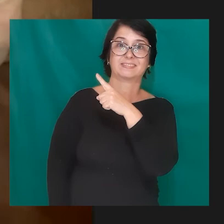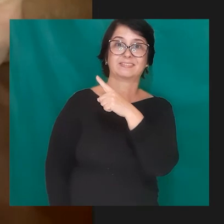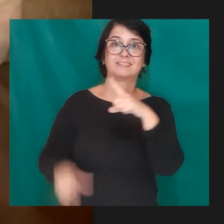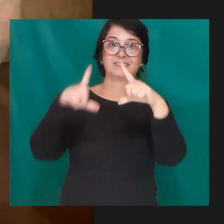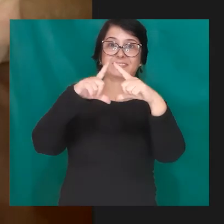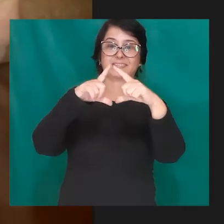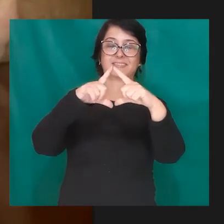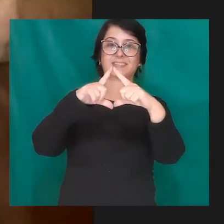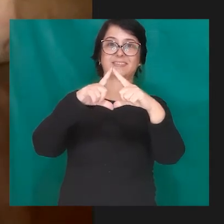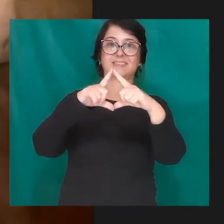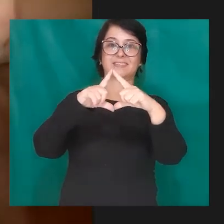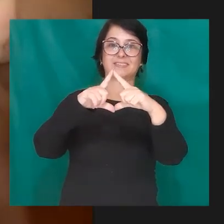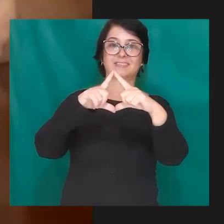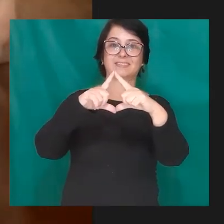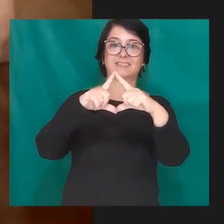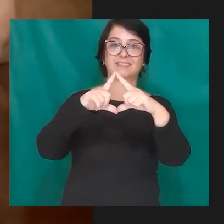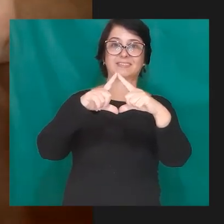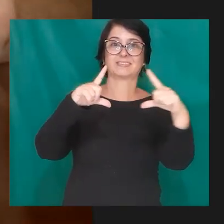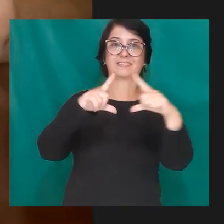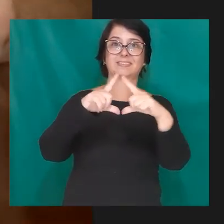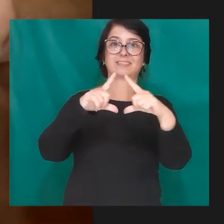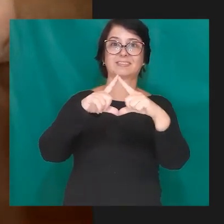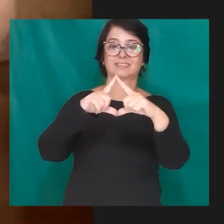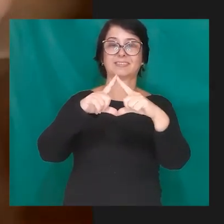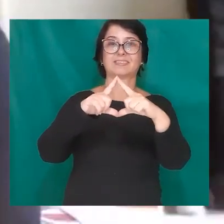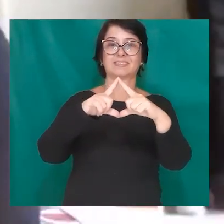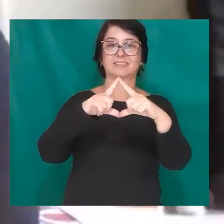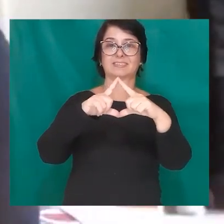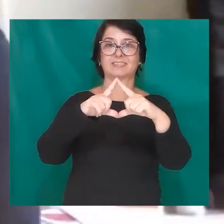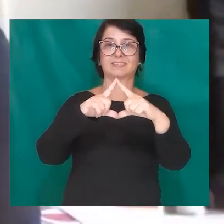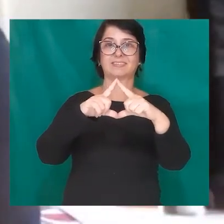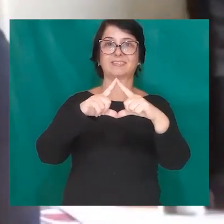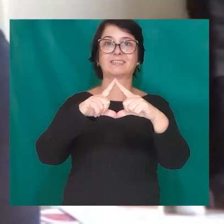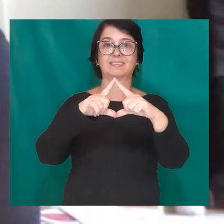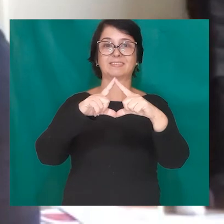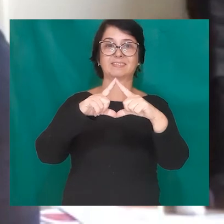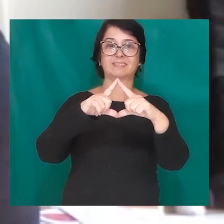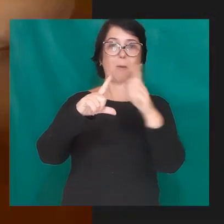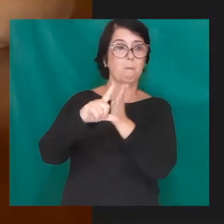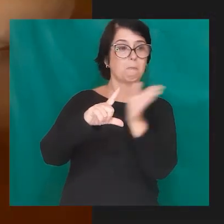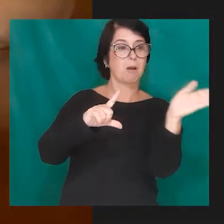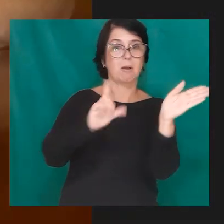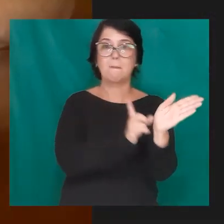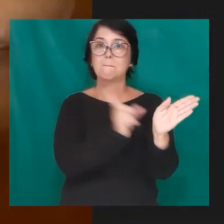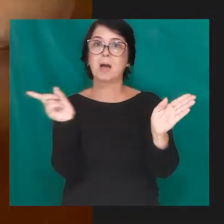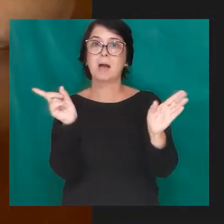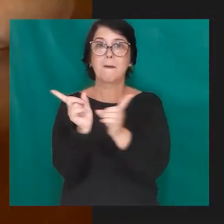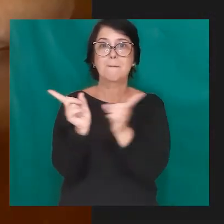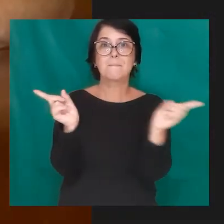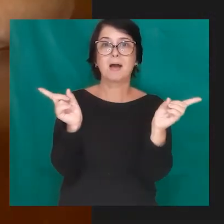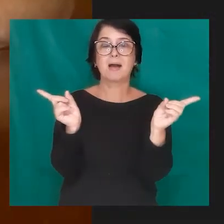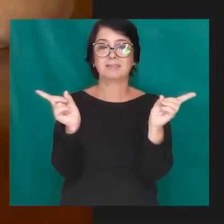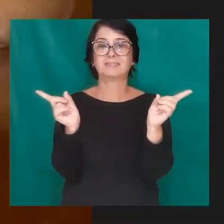cortado ao meio, ele fica duas setas, né? Claro. Corresponde a duas direções. E cada seta, a gente colocou